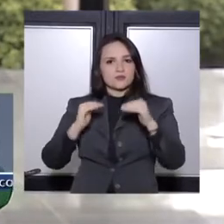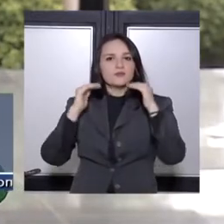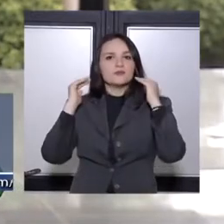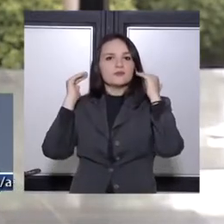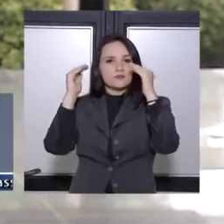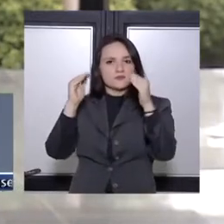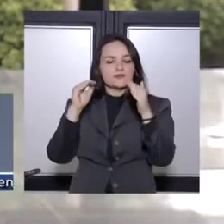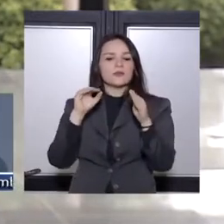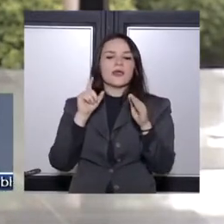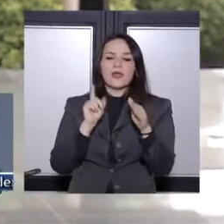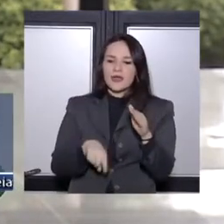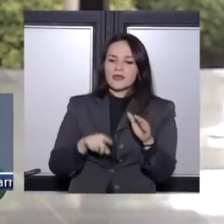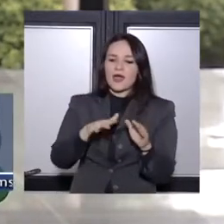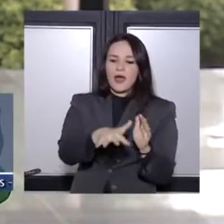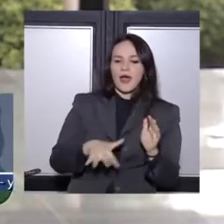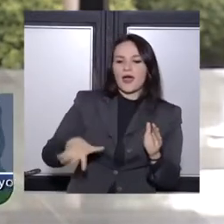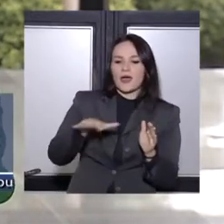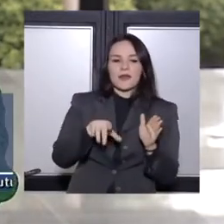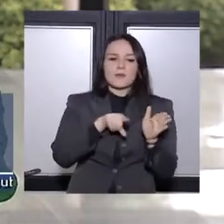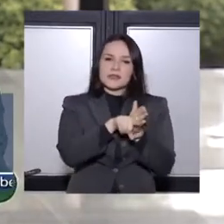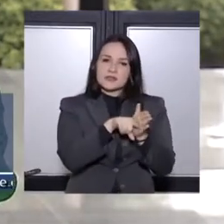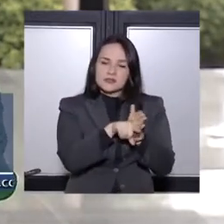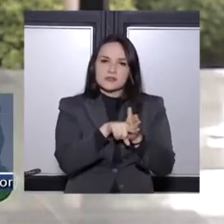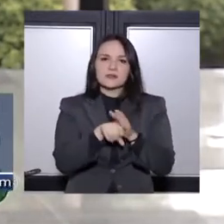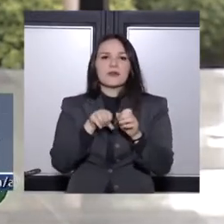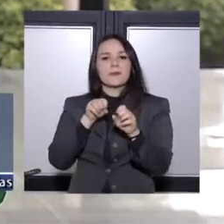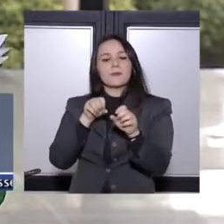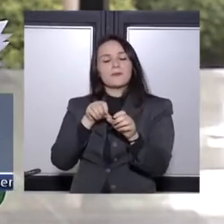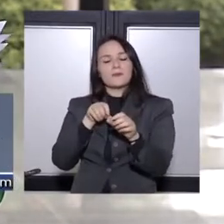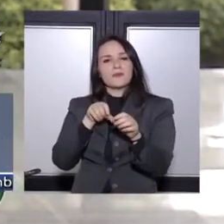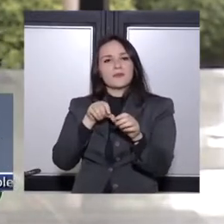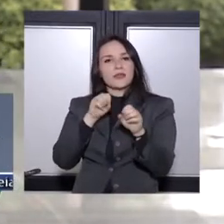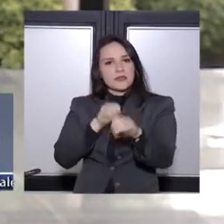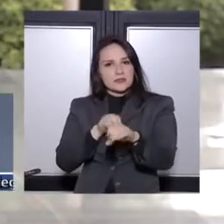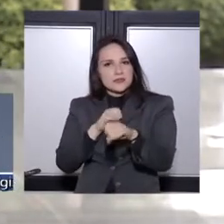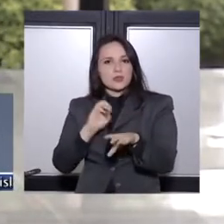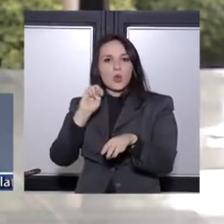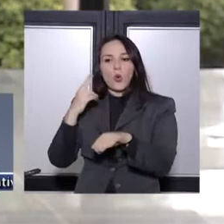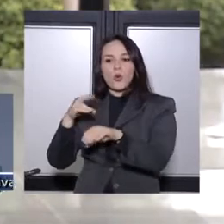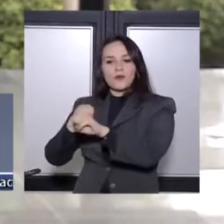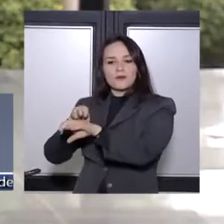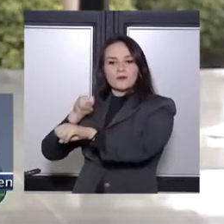da pesquisa extensão aqui do estado,